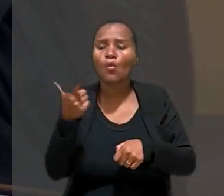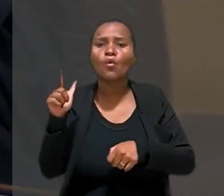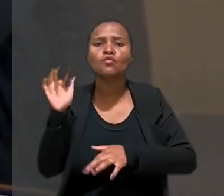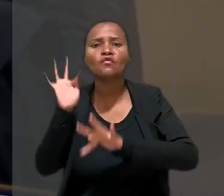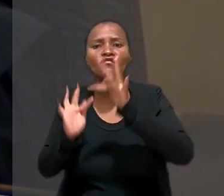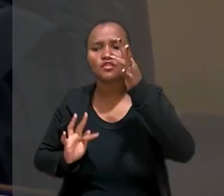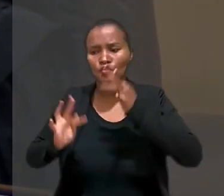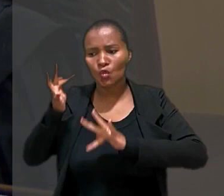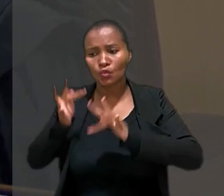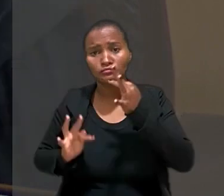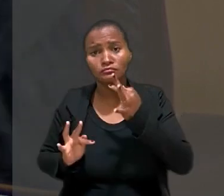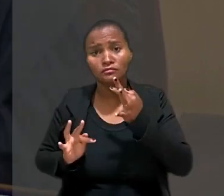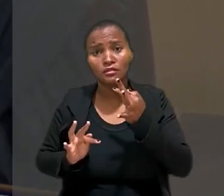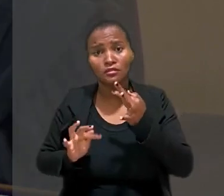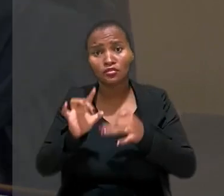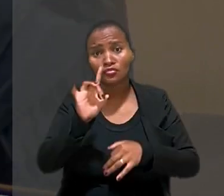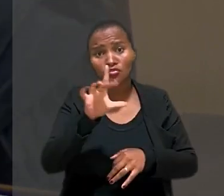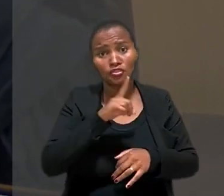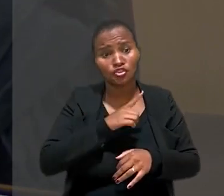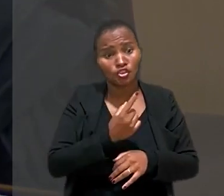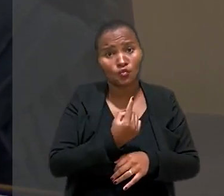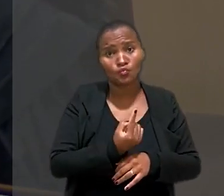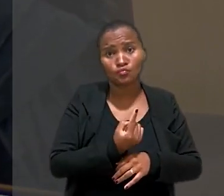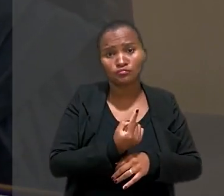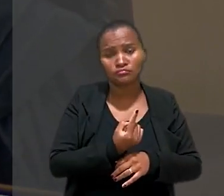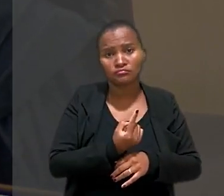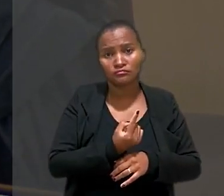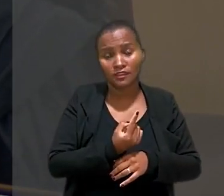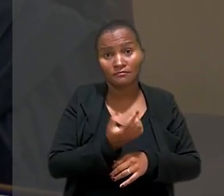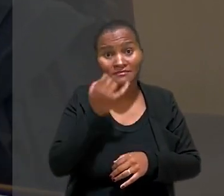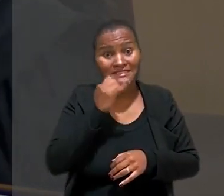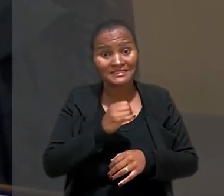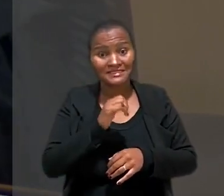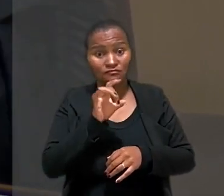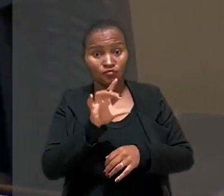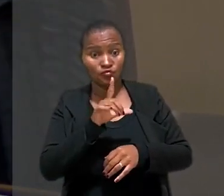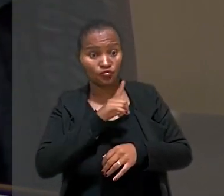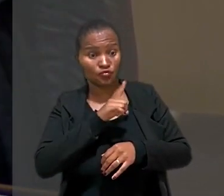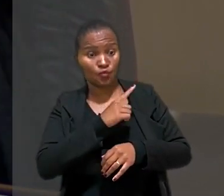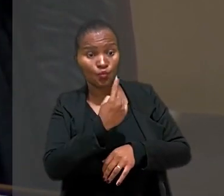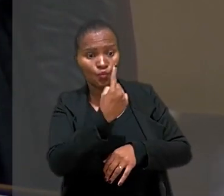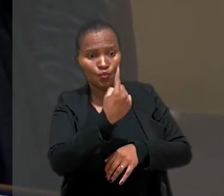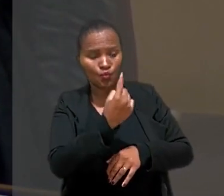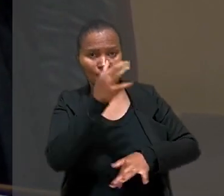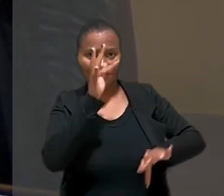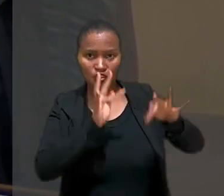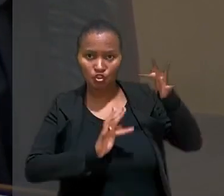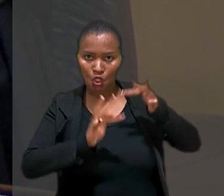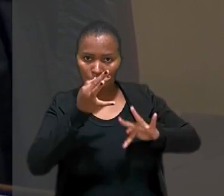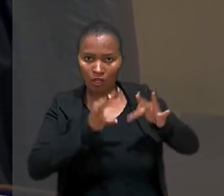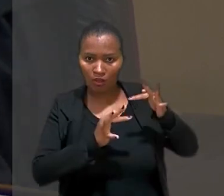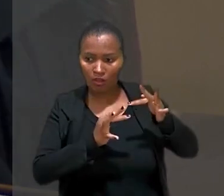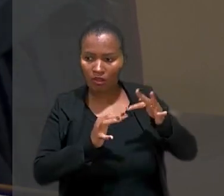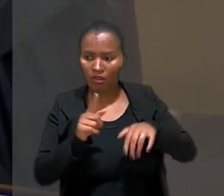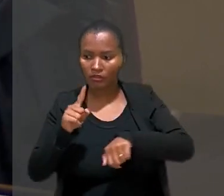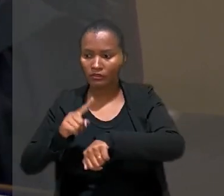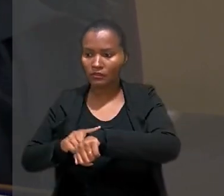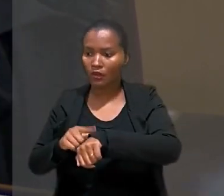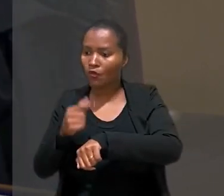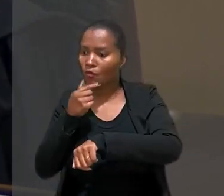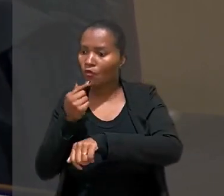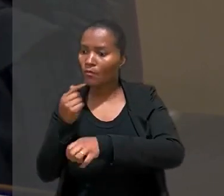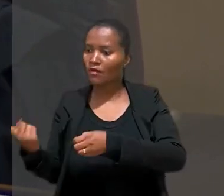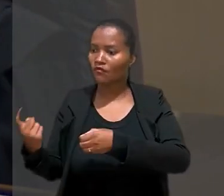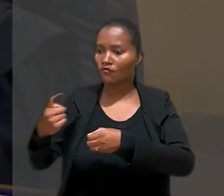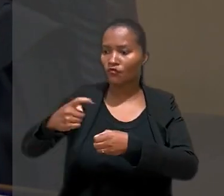outro fisiologista, tanto que só tinha um. Se ele só tinha um fisiologista, na hora que o outro voltou